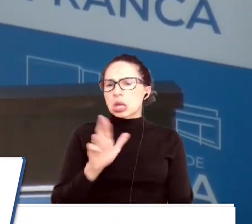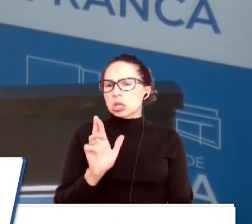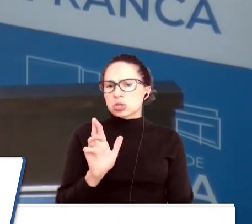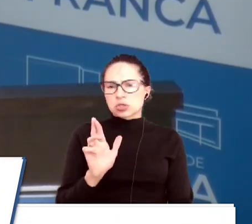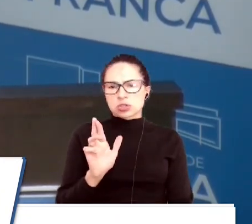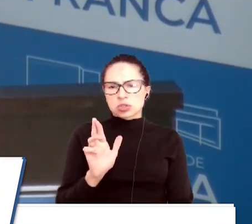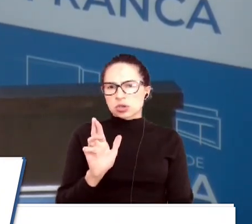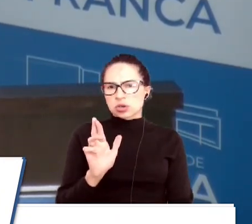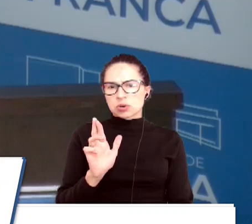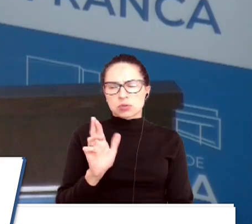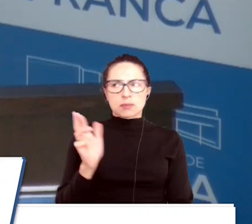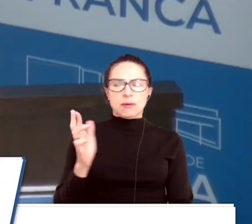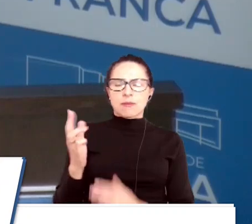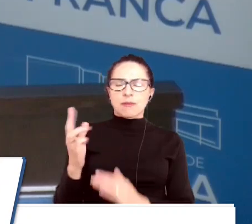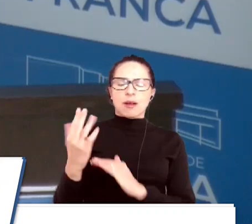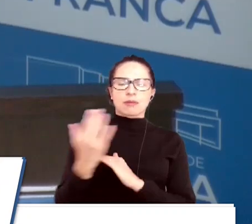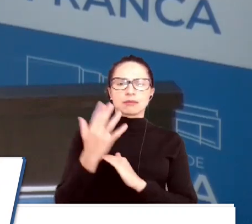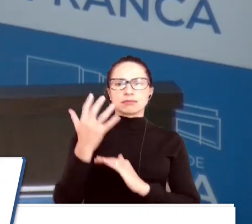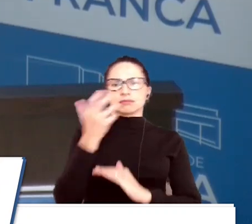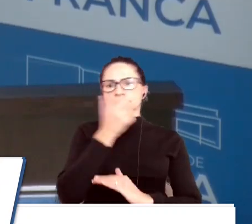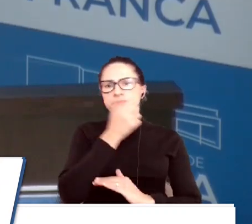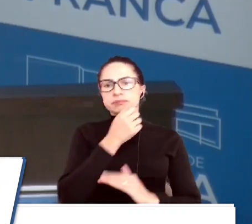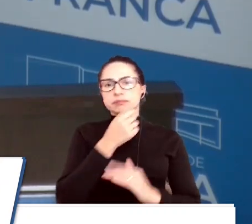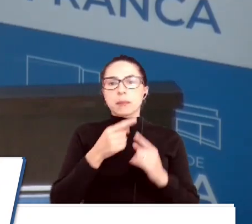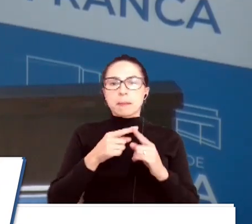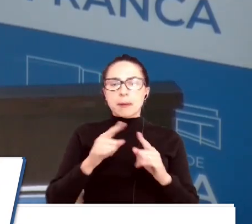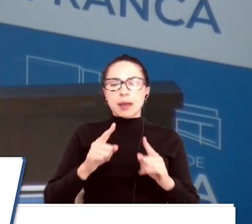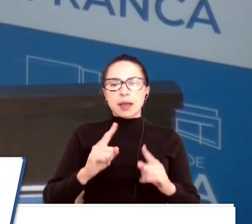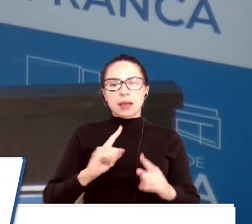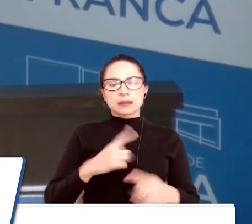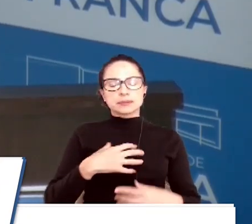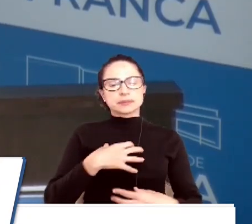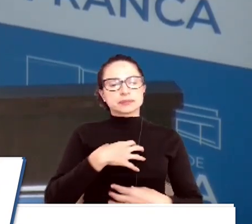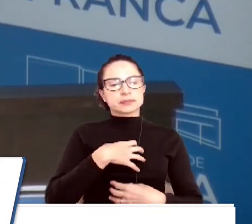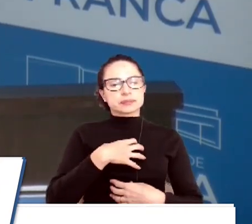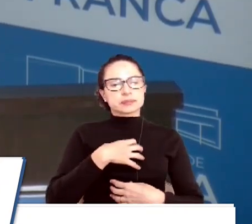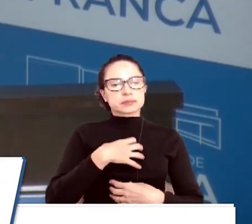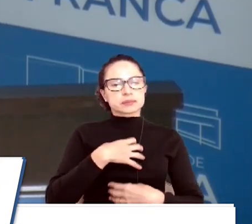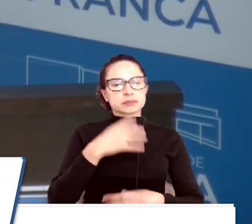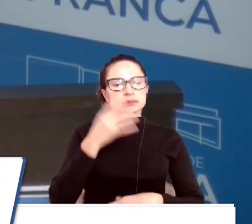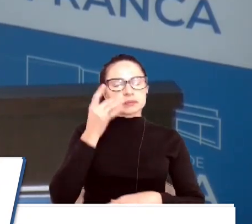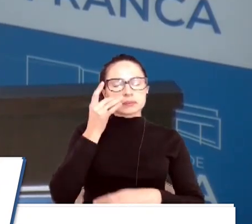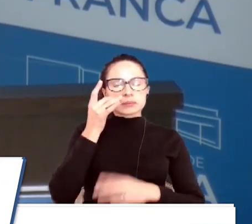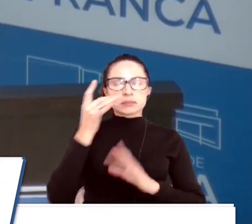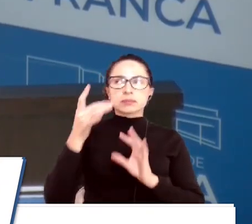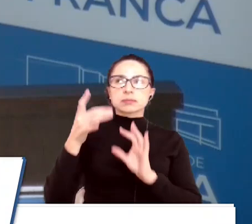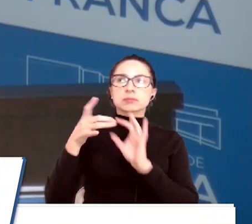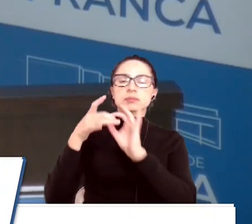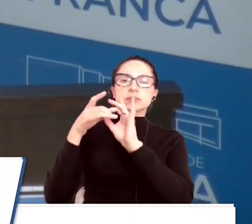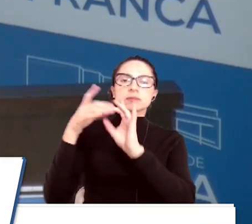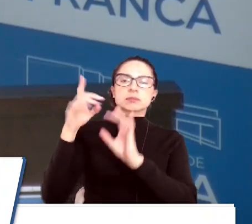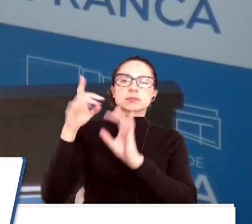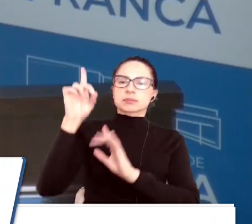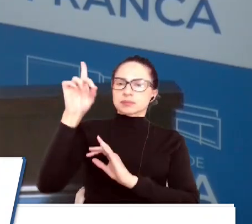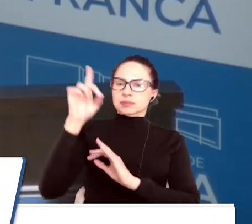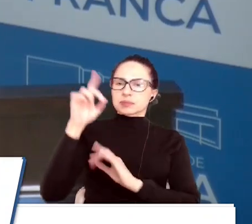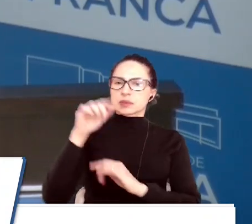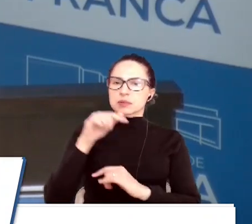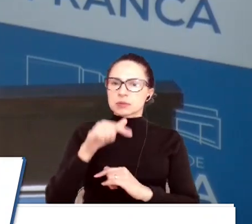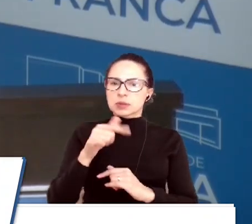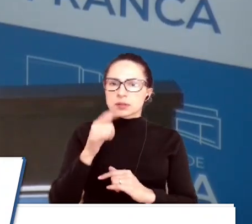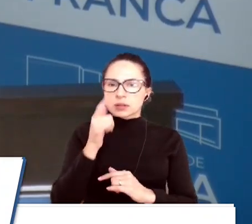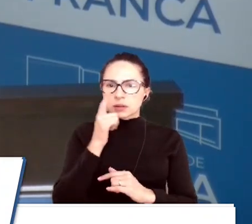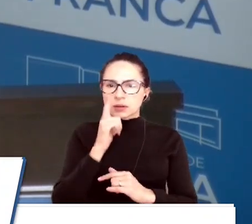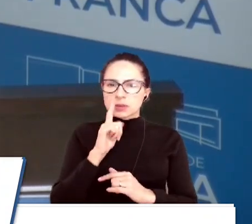que salva, mas é a tua presença na presença de Deus. É você trazer